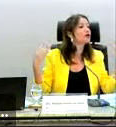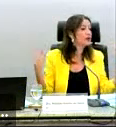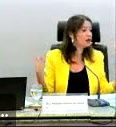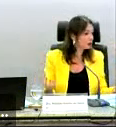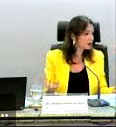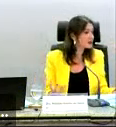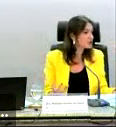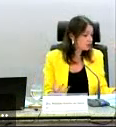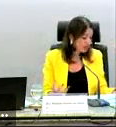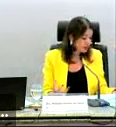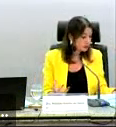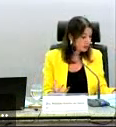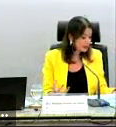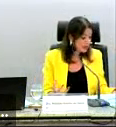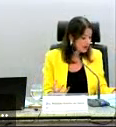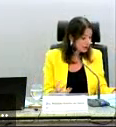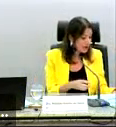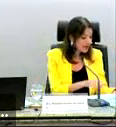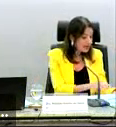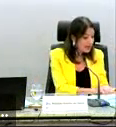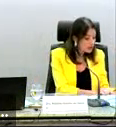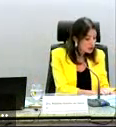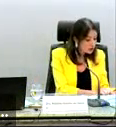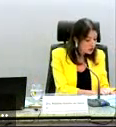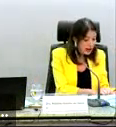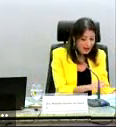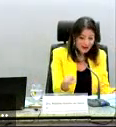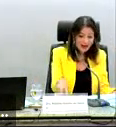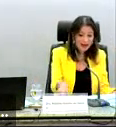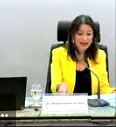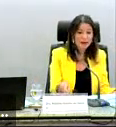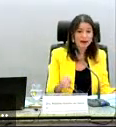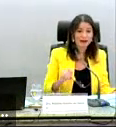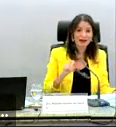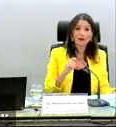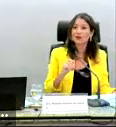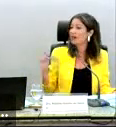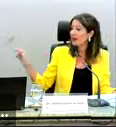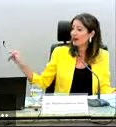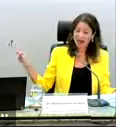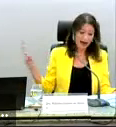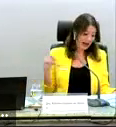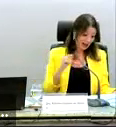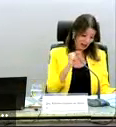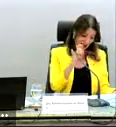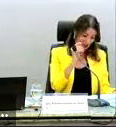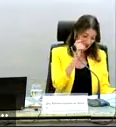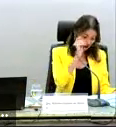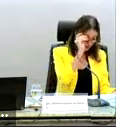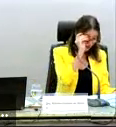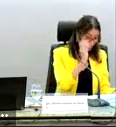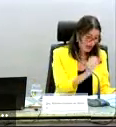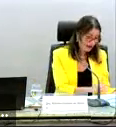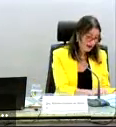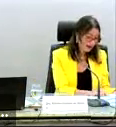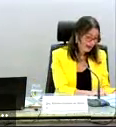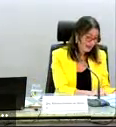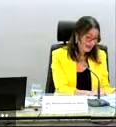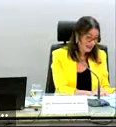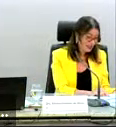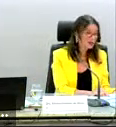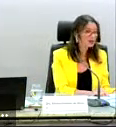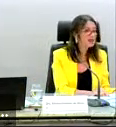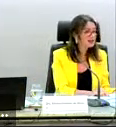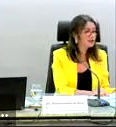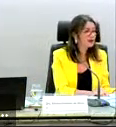o sofrimento que essas mulheres passaram, e isso vai aqui impactar. Quando a Lívia fala